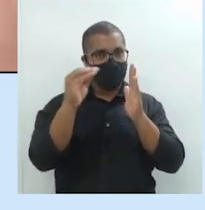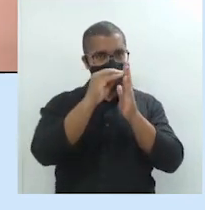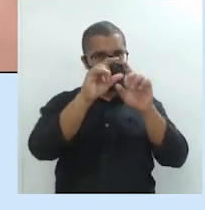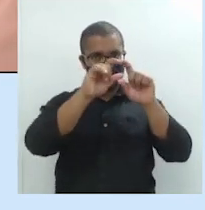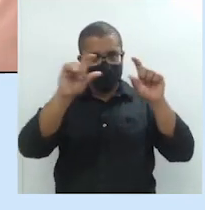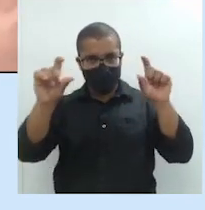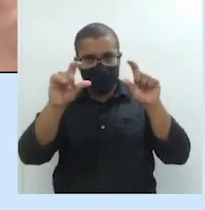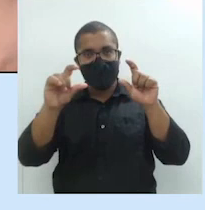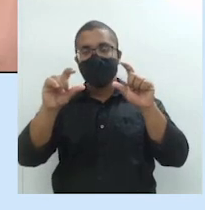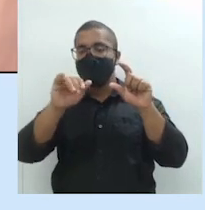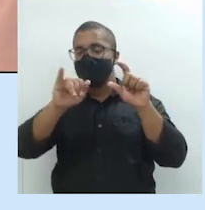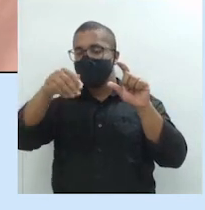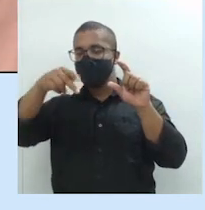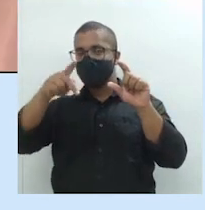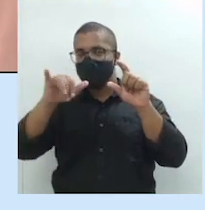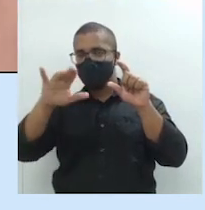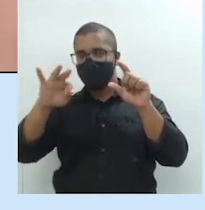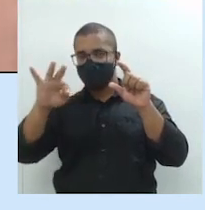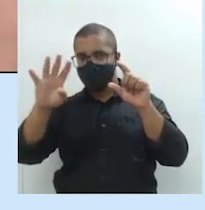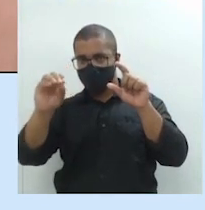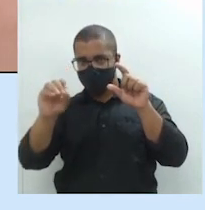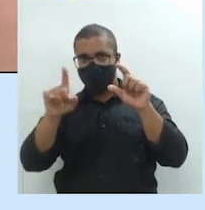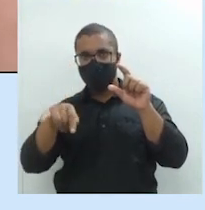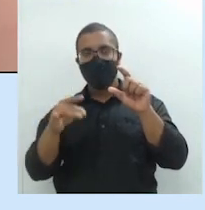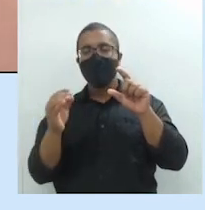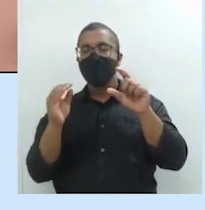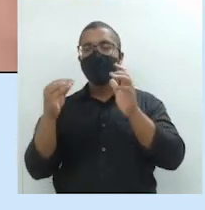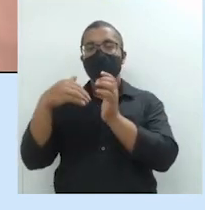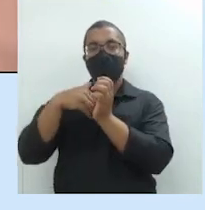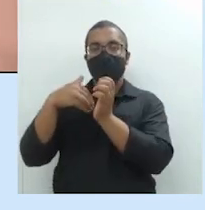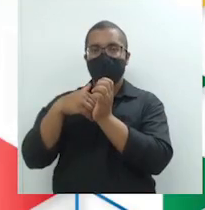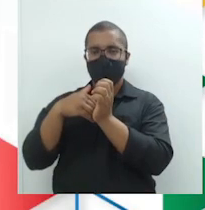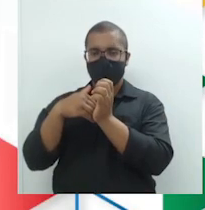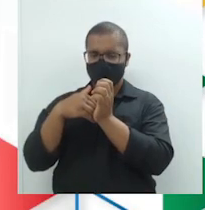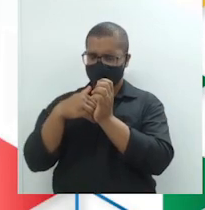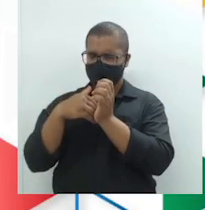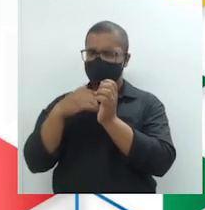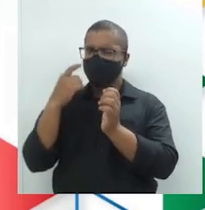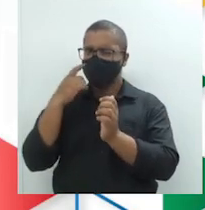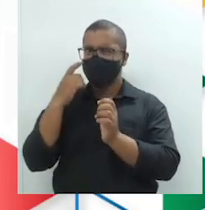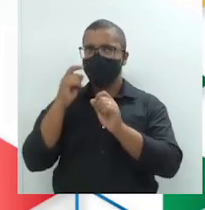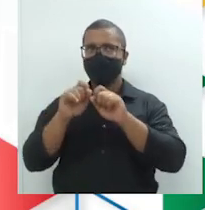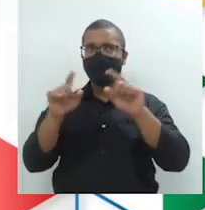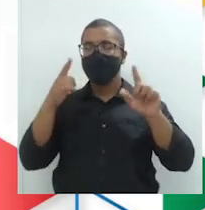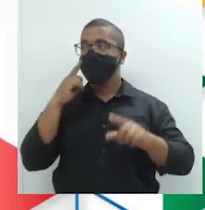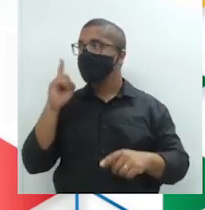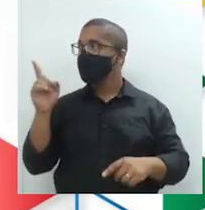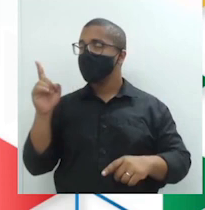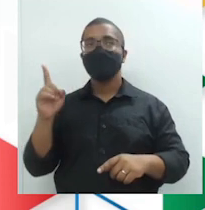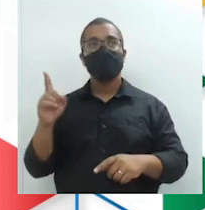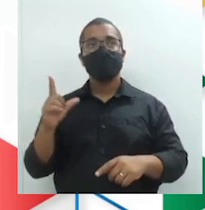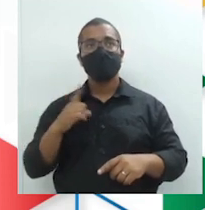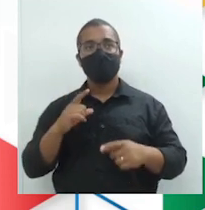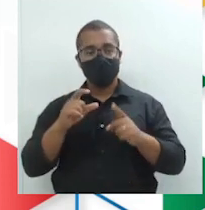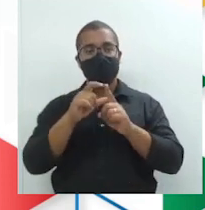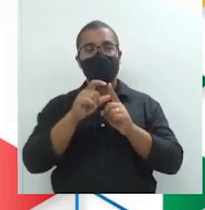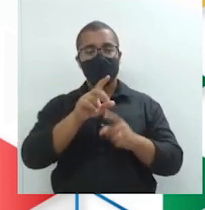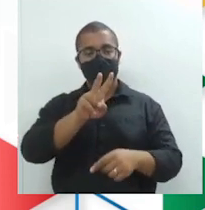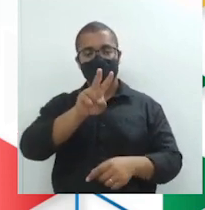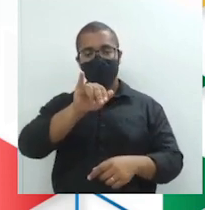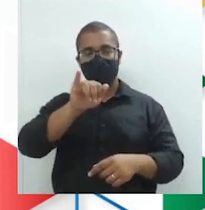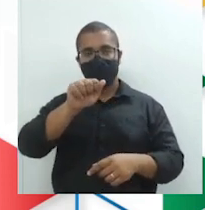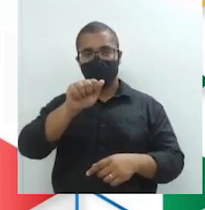que? Informações não ditas. Então vejam só aqui, olhem para a tela, nós temos a palavra